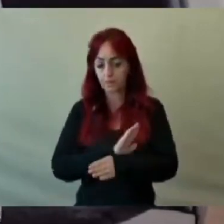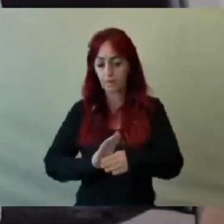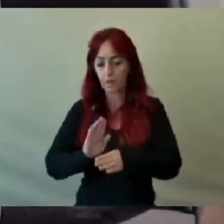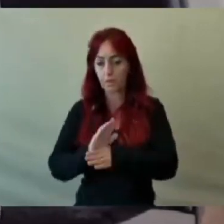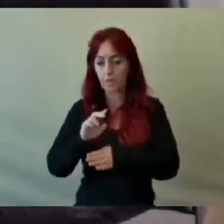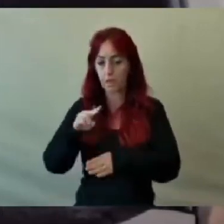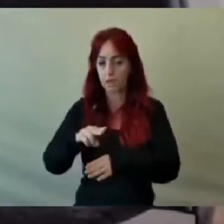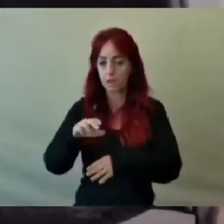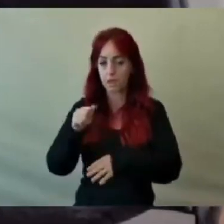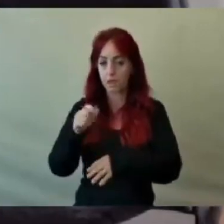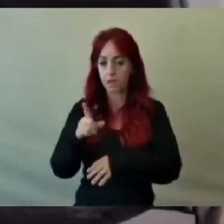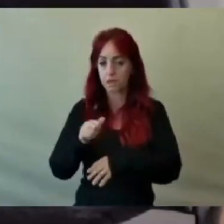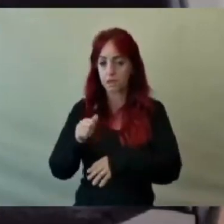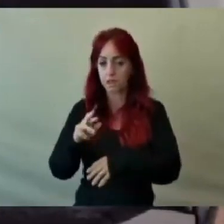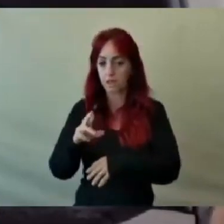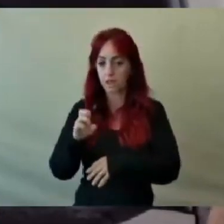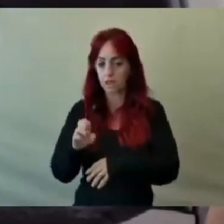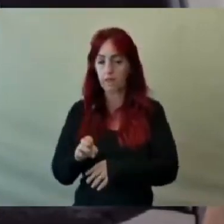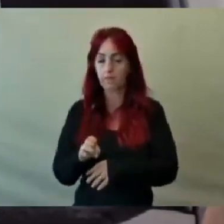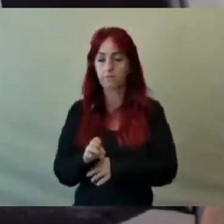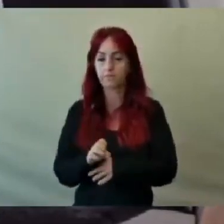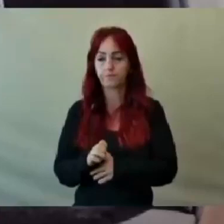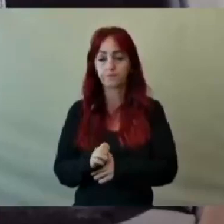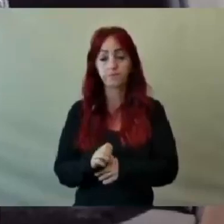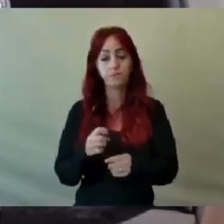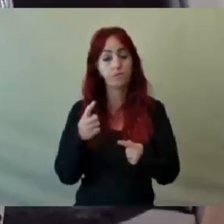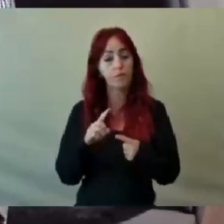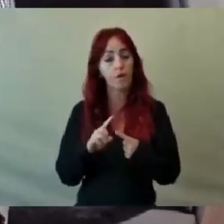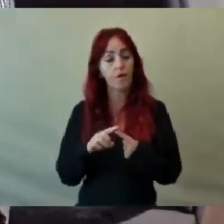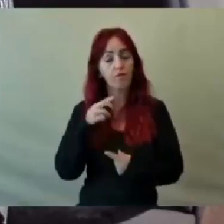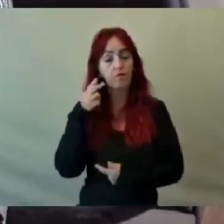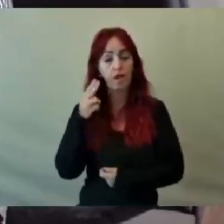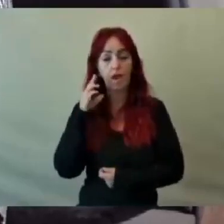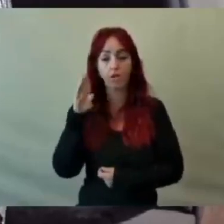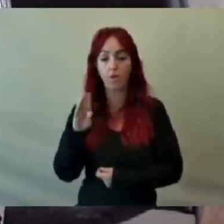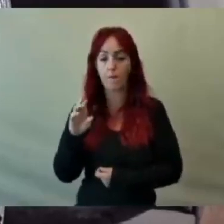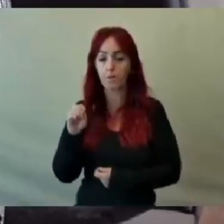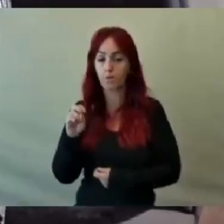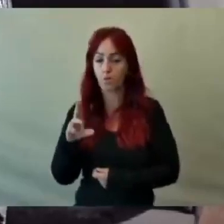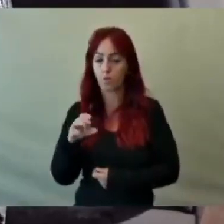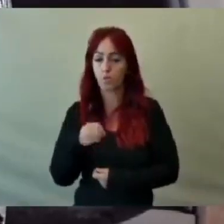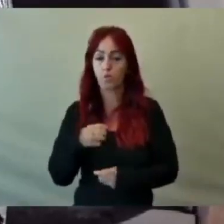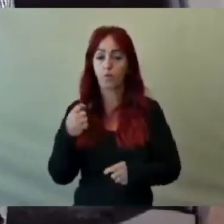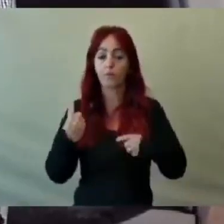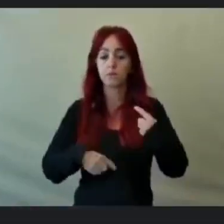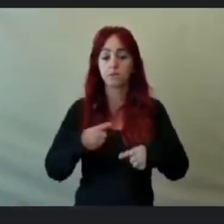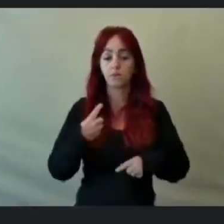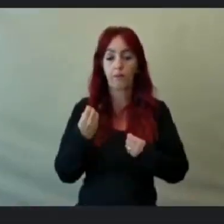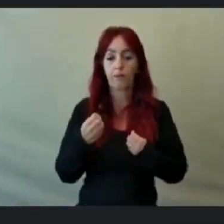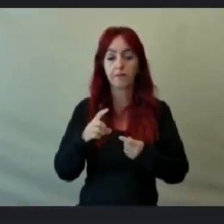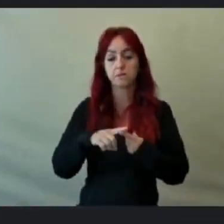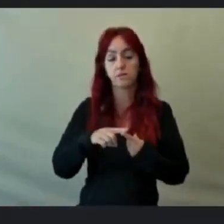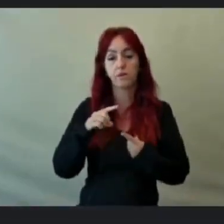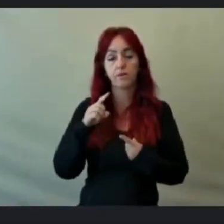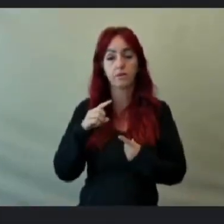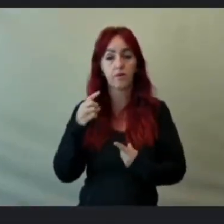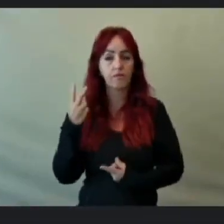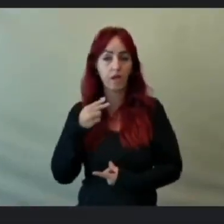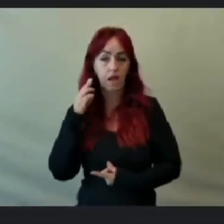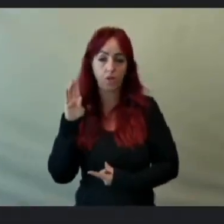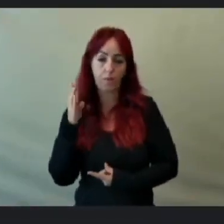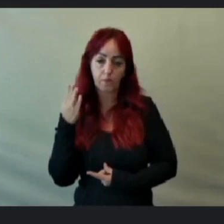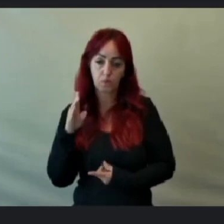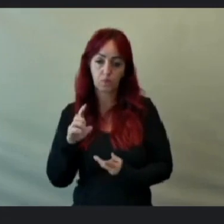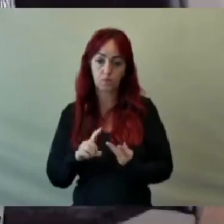vereador Bruno Pedralva. Em discussão, em votação, como vota o nosso vereador Bruno Pedralva? Com